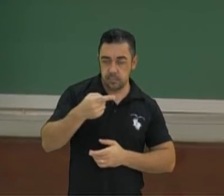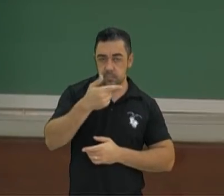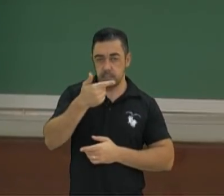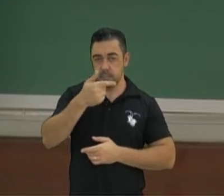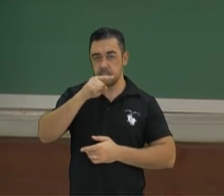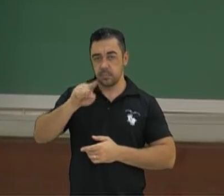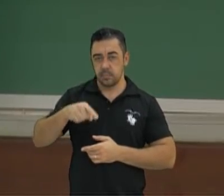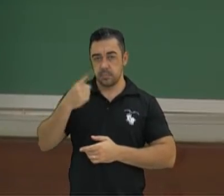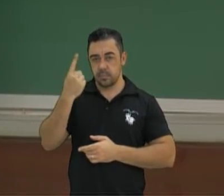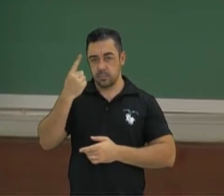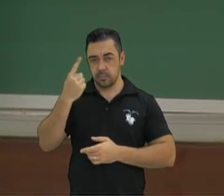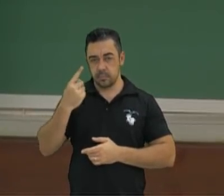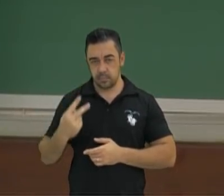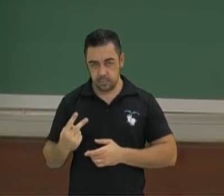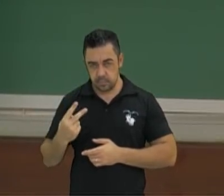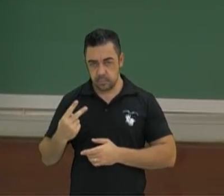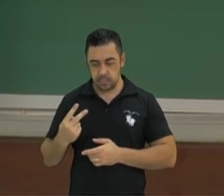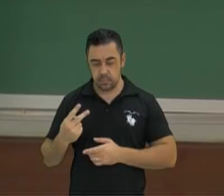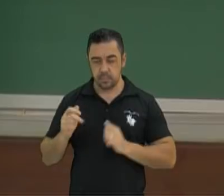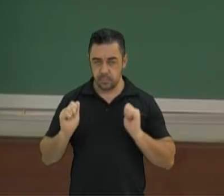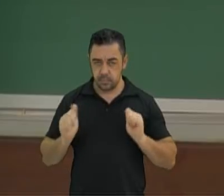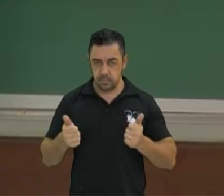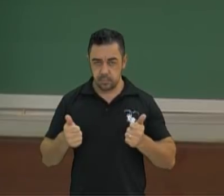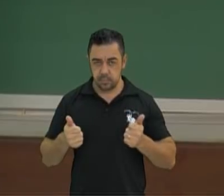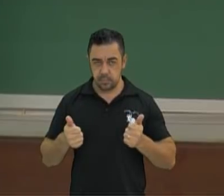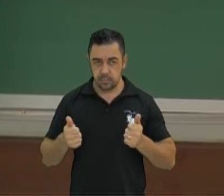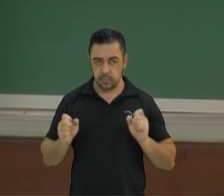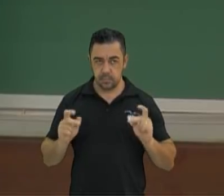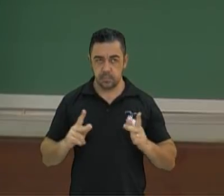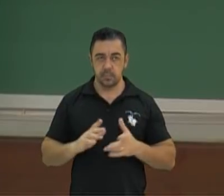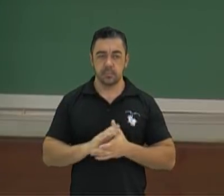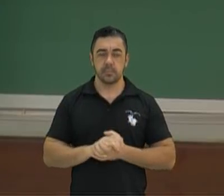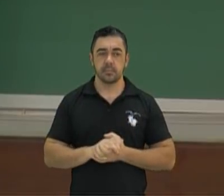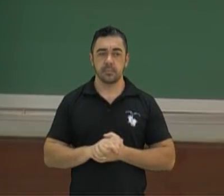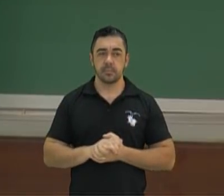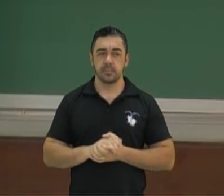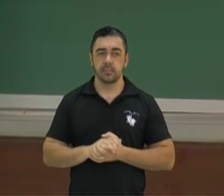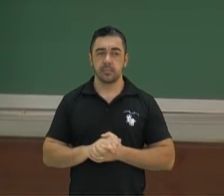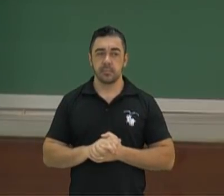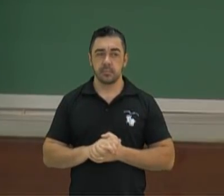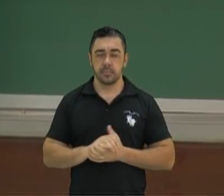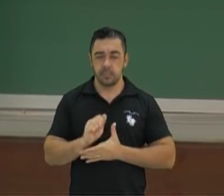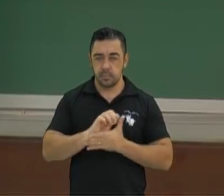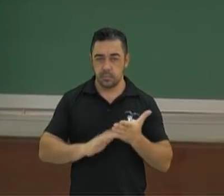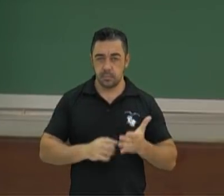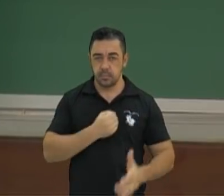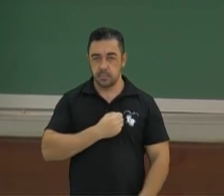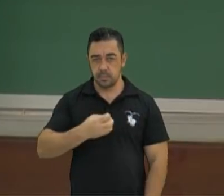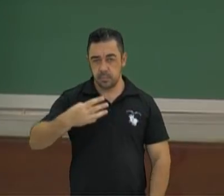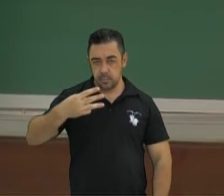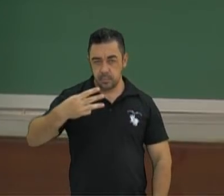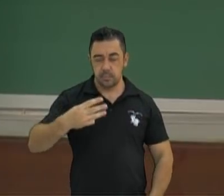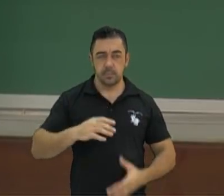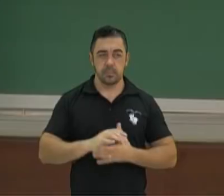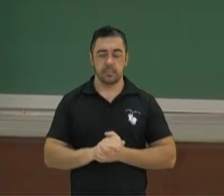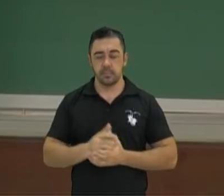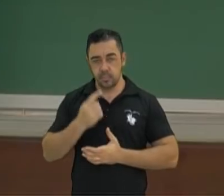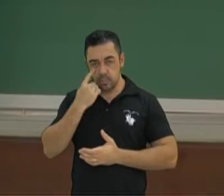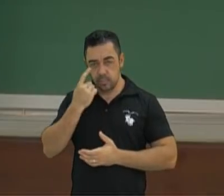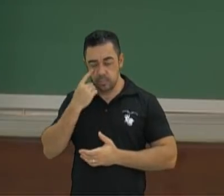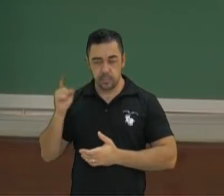senão você não vai conseguir chegar a esse valor, ok? Bom, atividade 3, olha